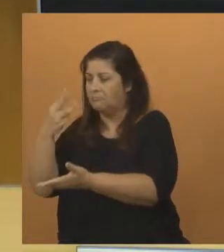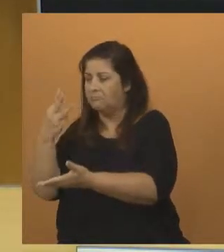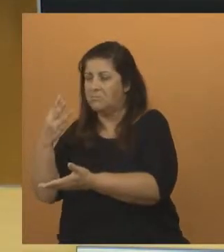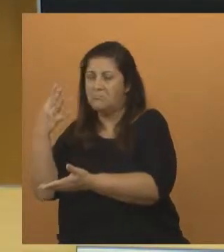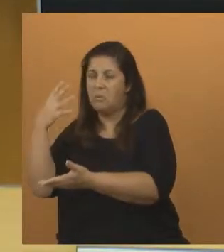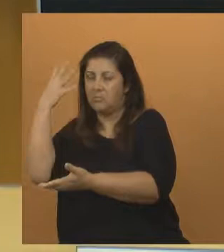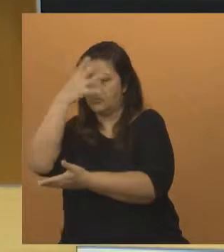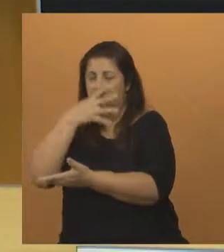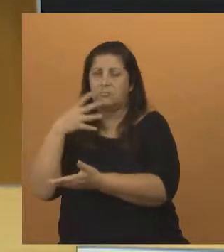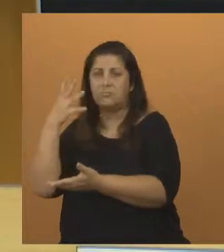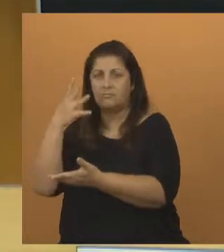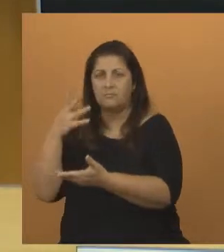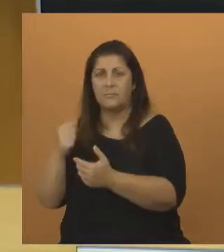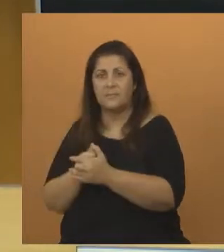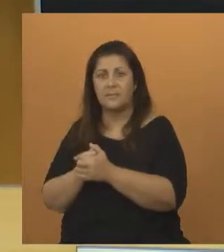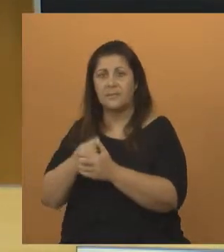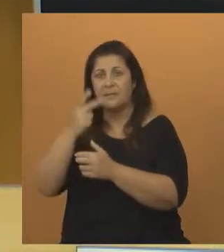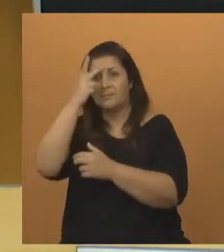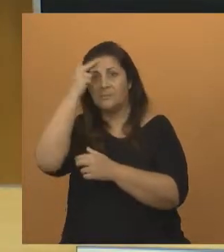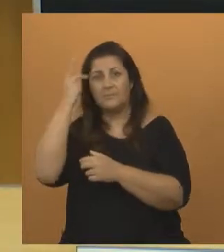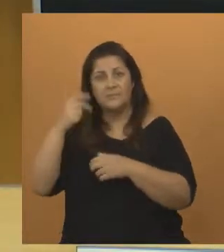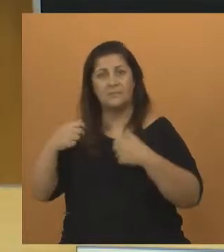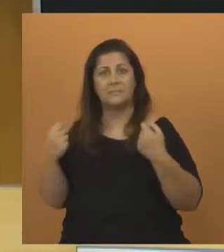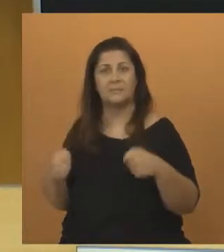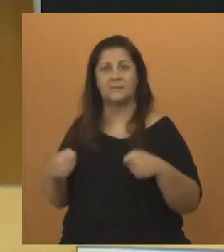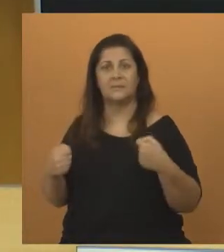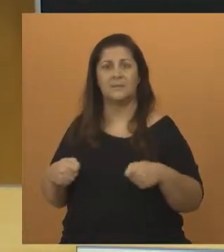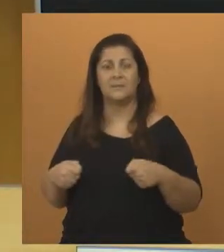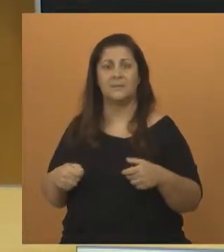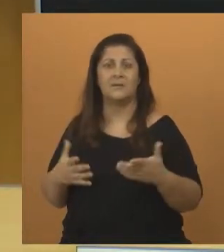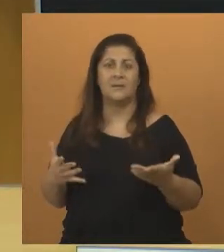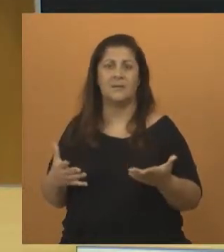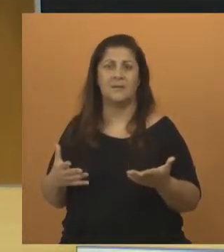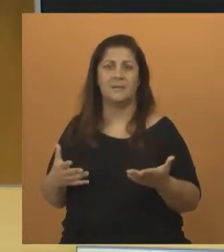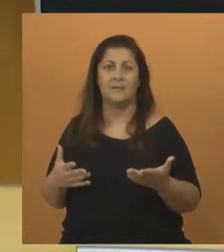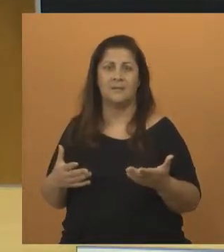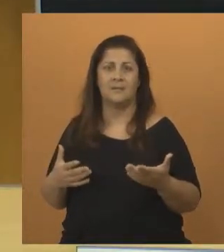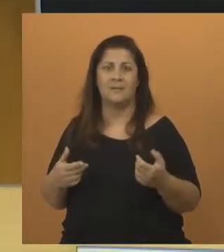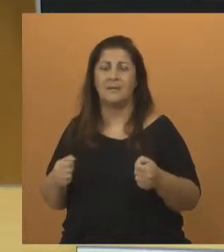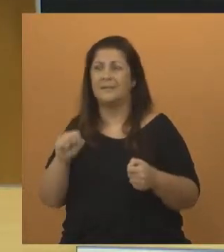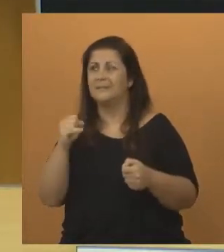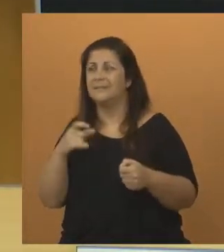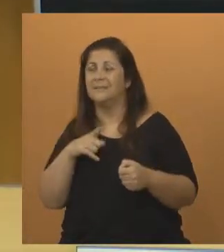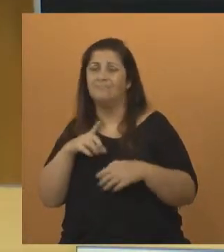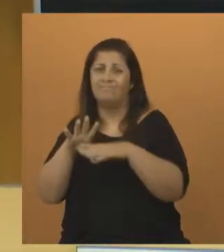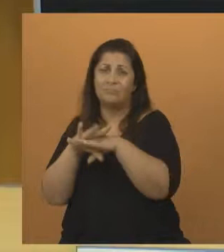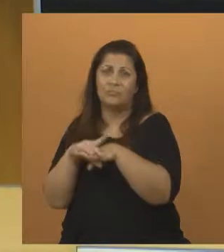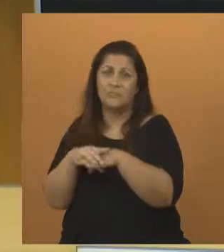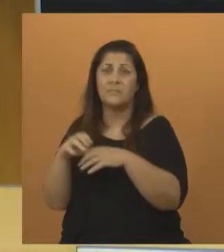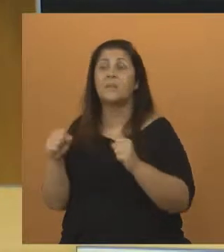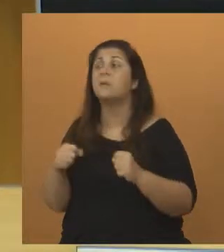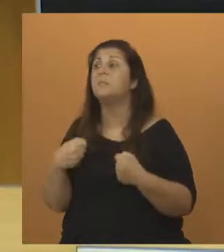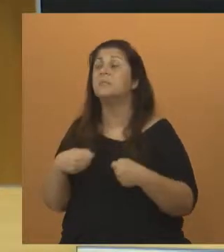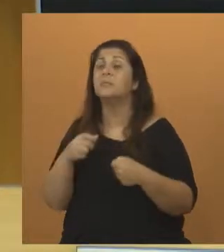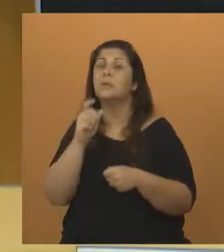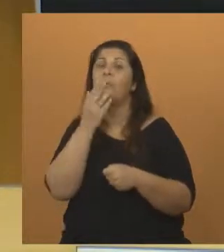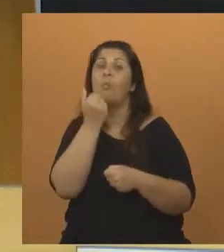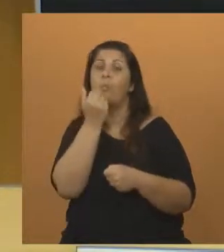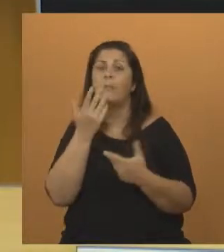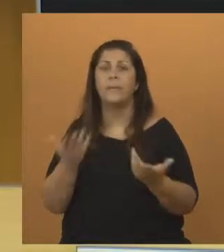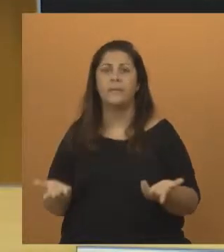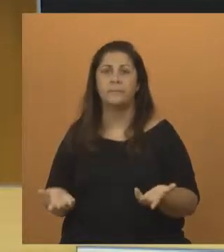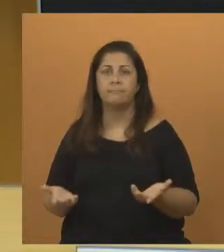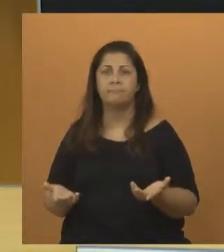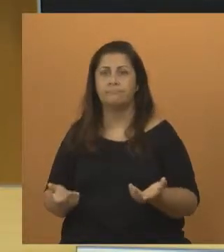3-4 horas. As pessoas, elas precisam, principalmente as pessoas que têm alguma enfermidade, elas precisam se alimentar. No espaço